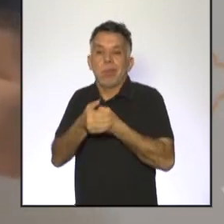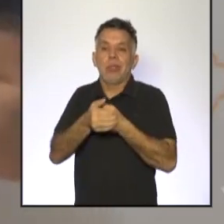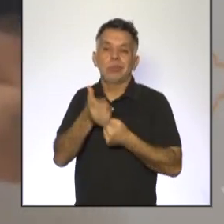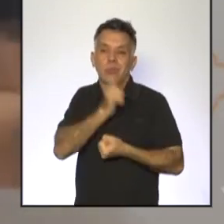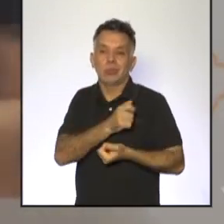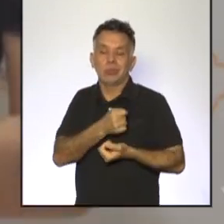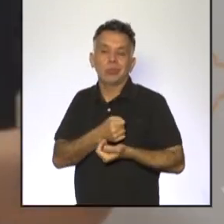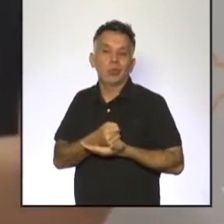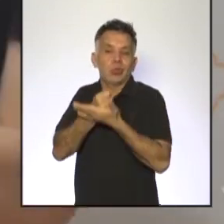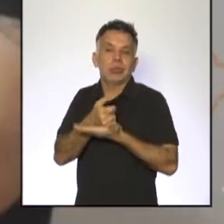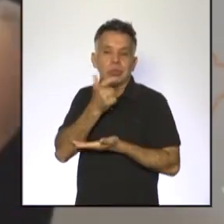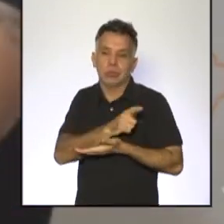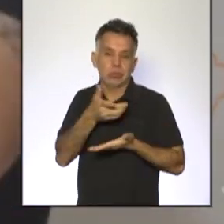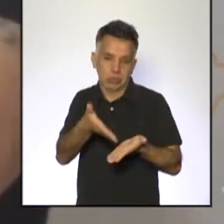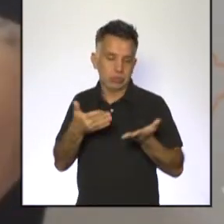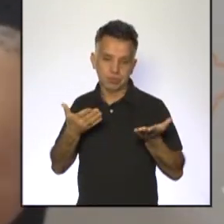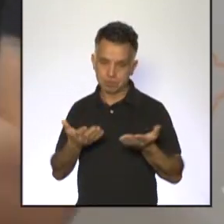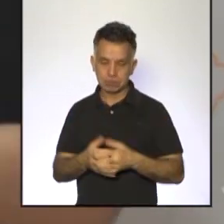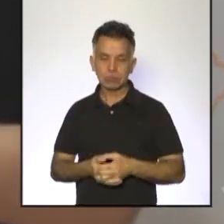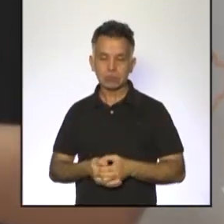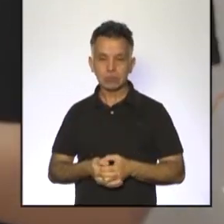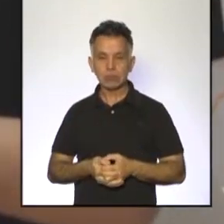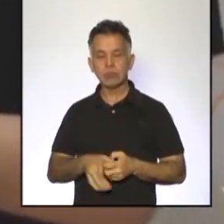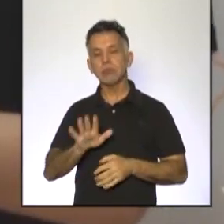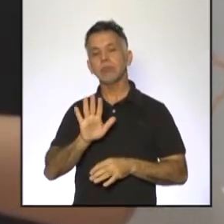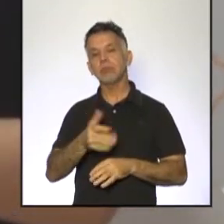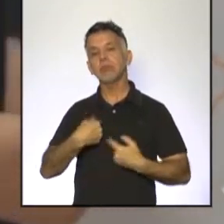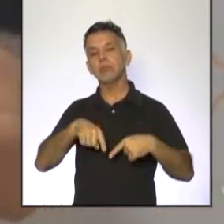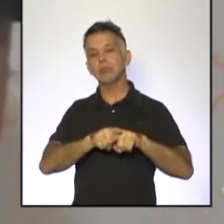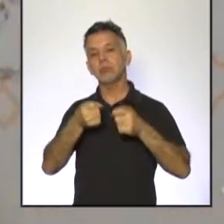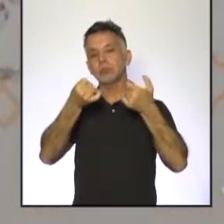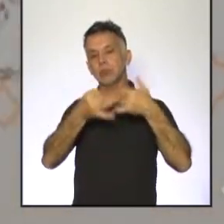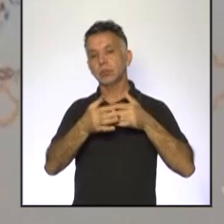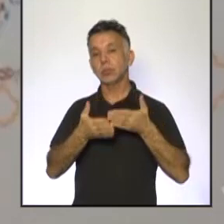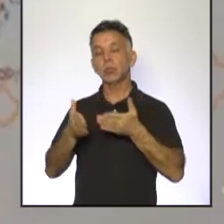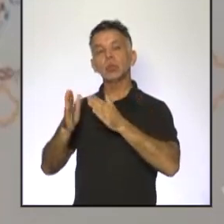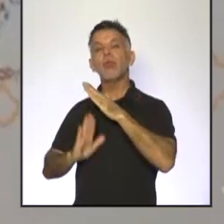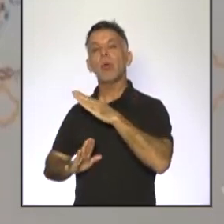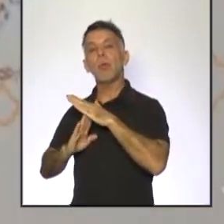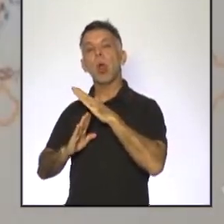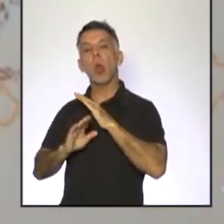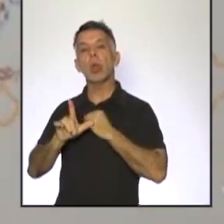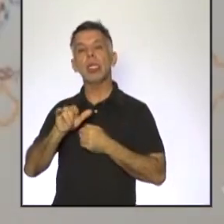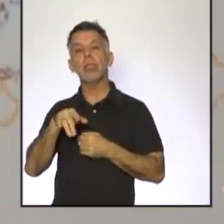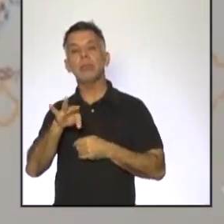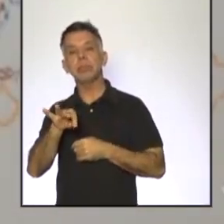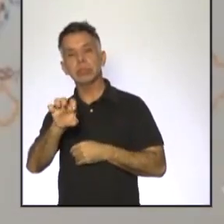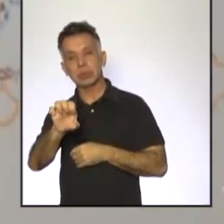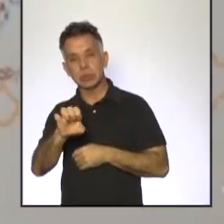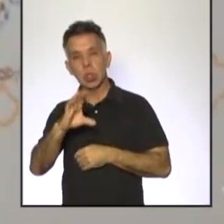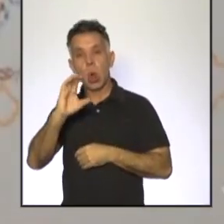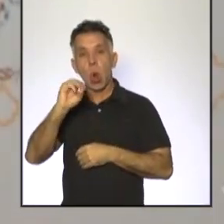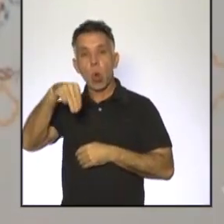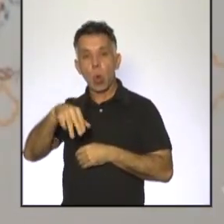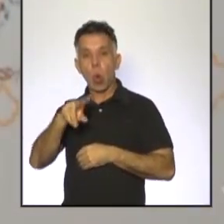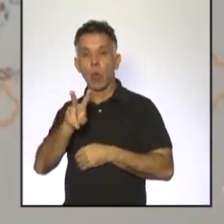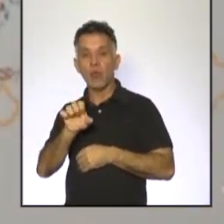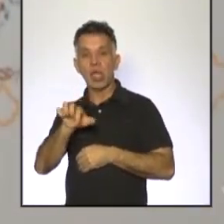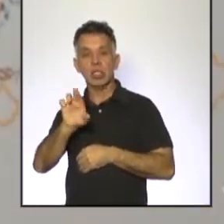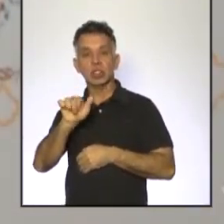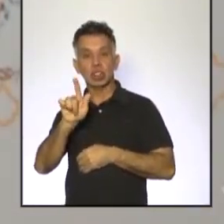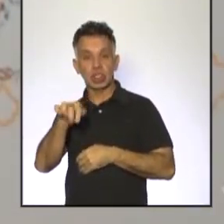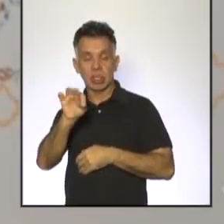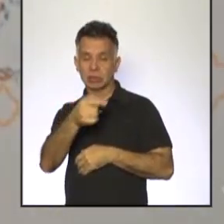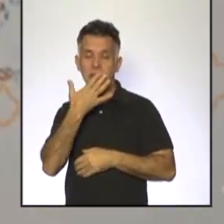isso, beleza? E aí, feita essa explicação, vamos lá para o limite convergente. E eu esqueci de falar com vocês, gente,